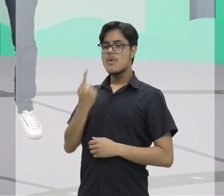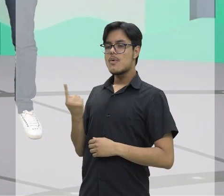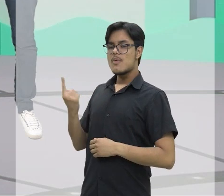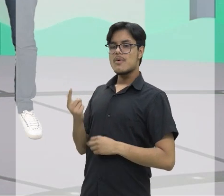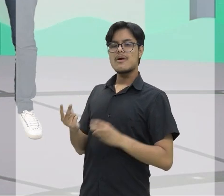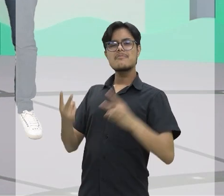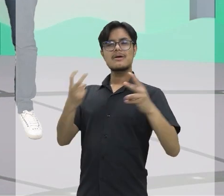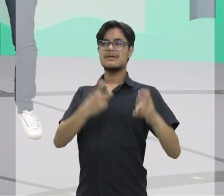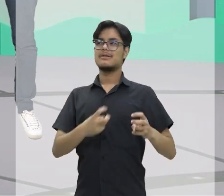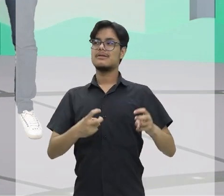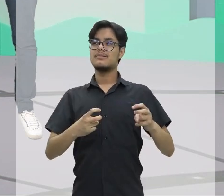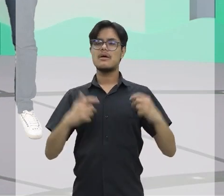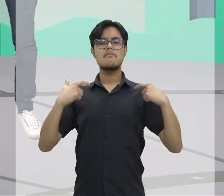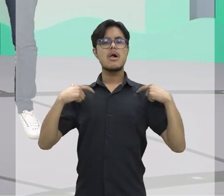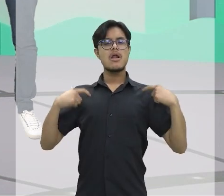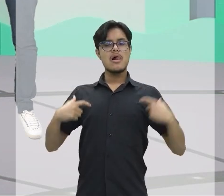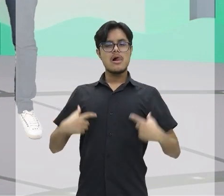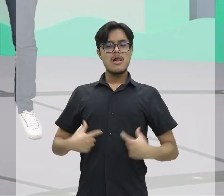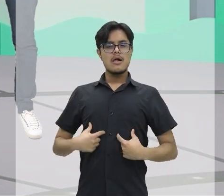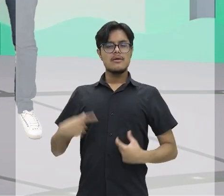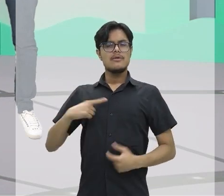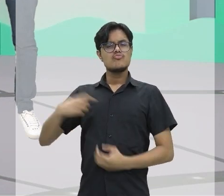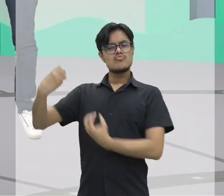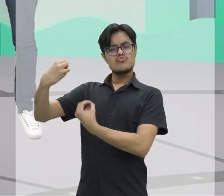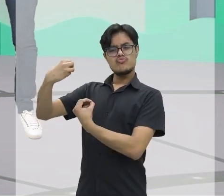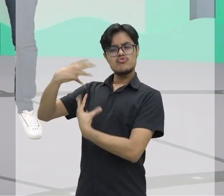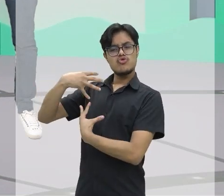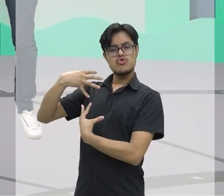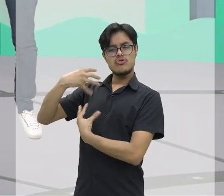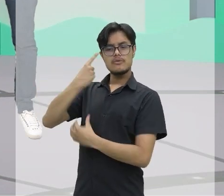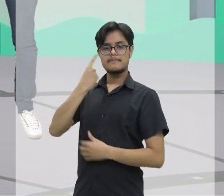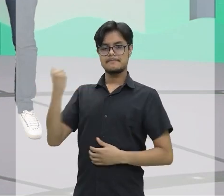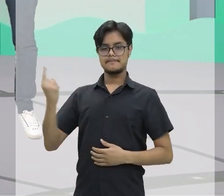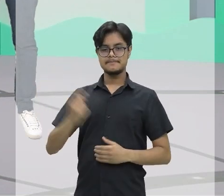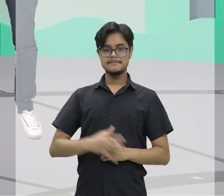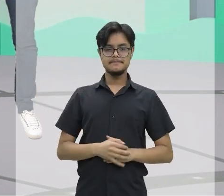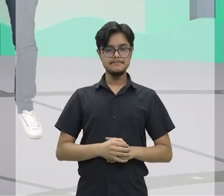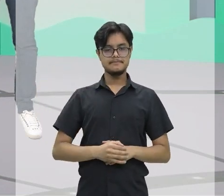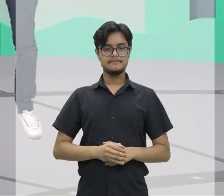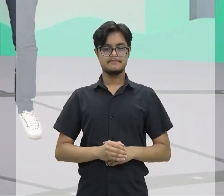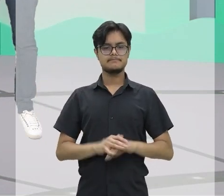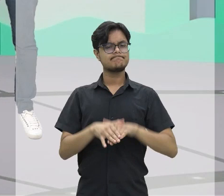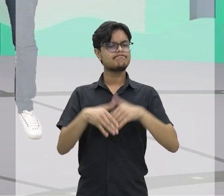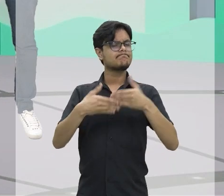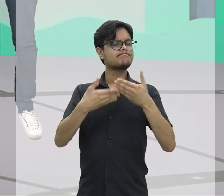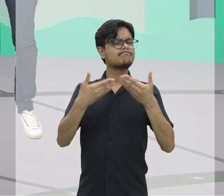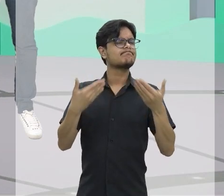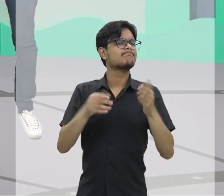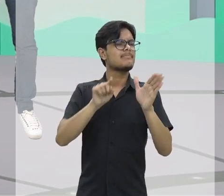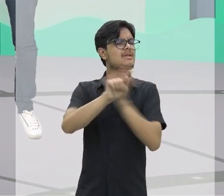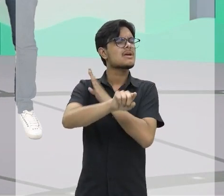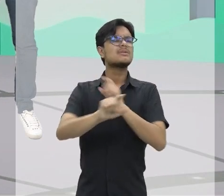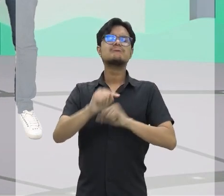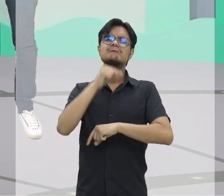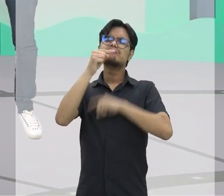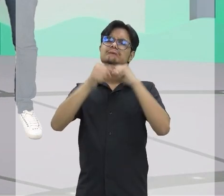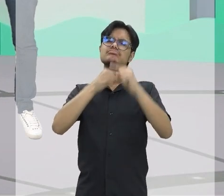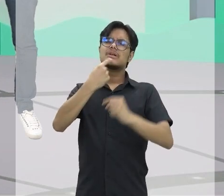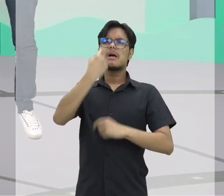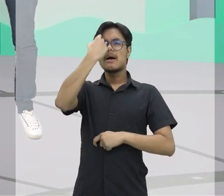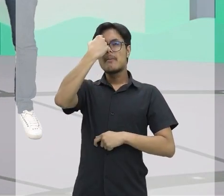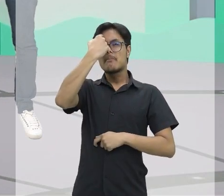também o seu esqueleto. Olha só, trouxemos um raio-x desse bebê. E com isso, a gente se pergunta, né? Você já deve ter parado para pensar